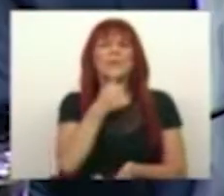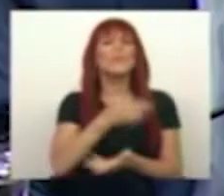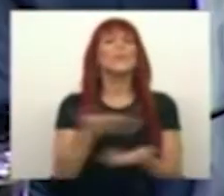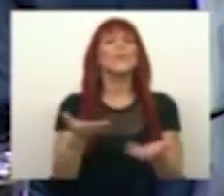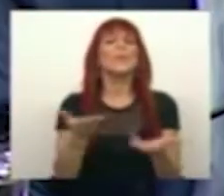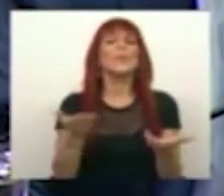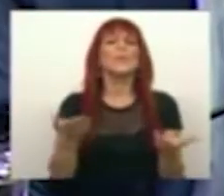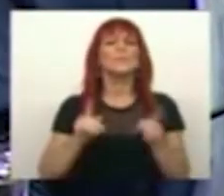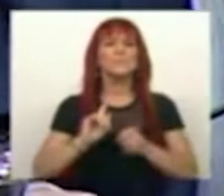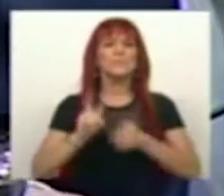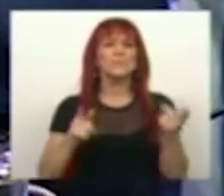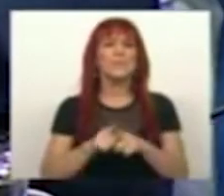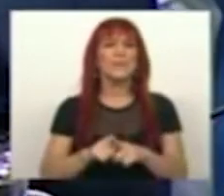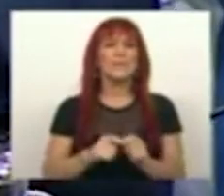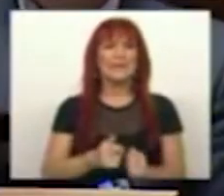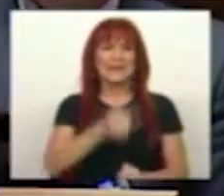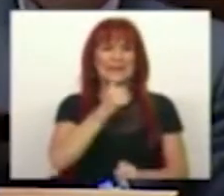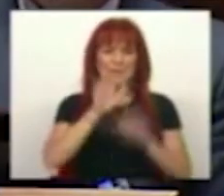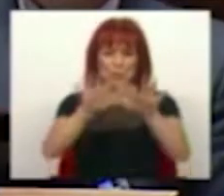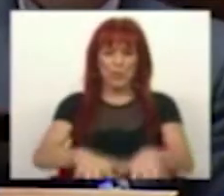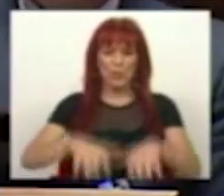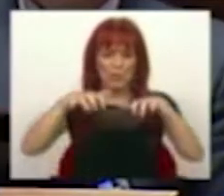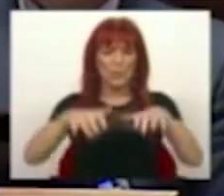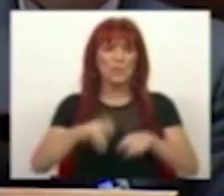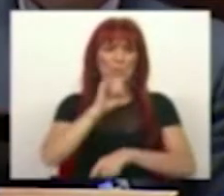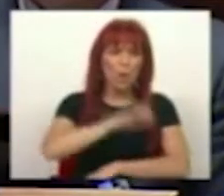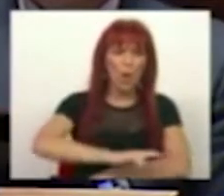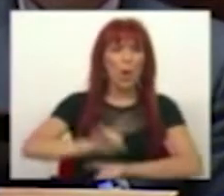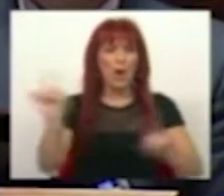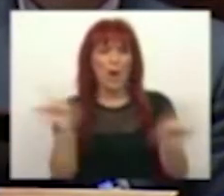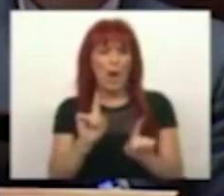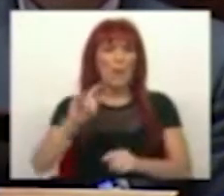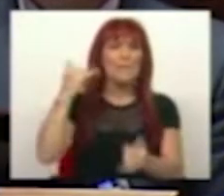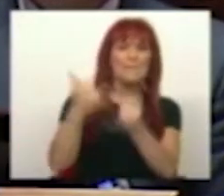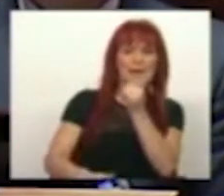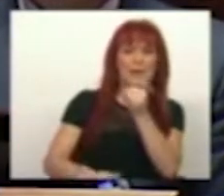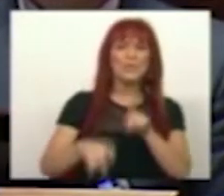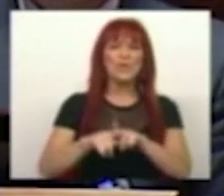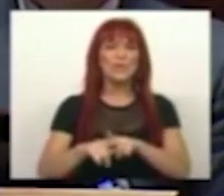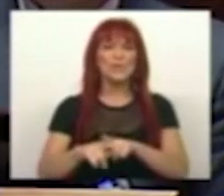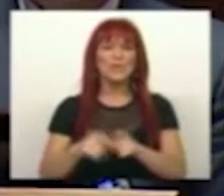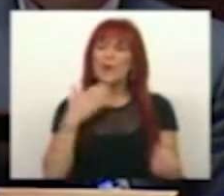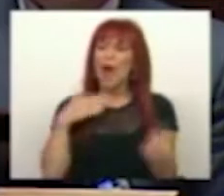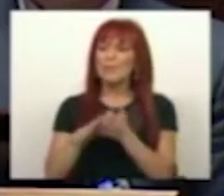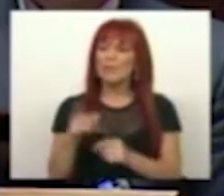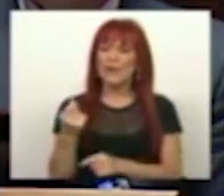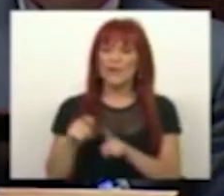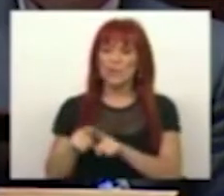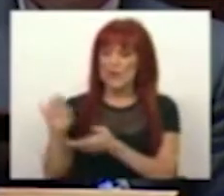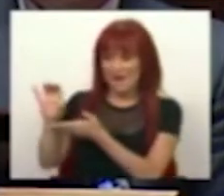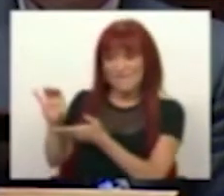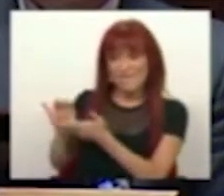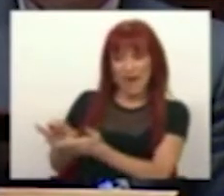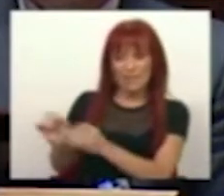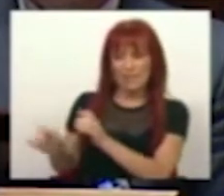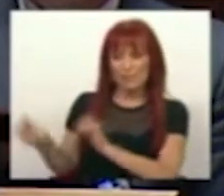ficamos? Afinal, a deliberação do Parlamento põe ou não põe em perigo a utilização de uma dada verba de